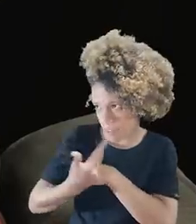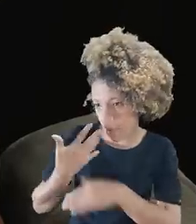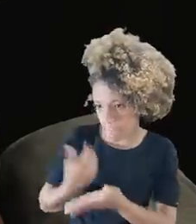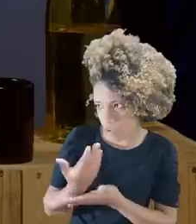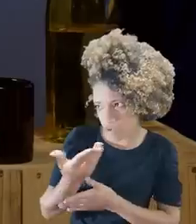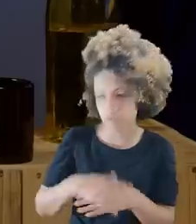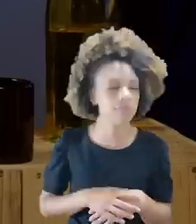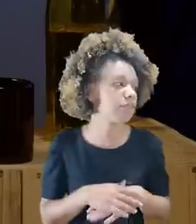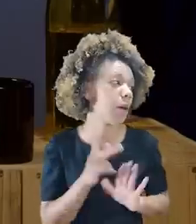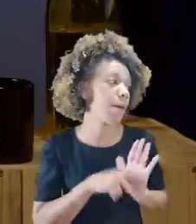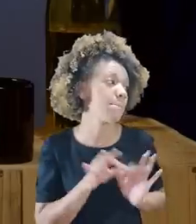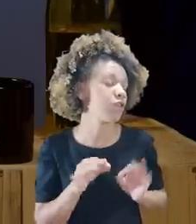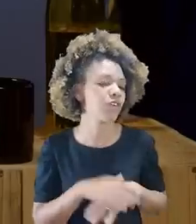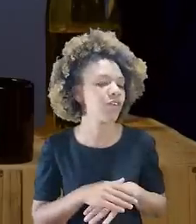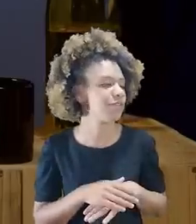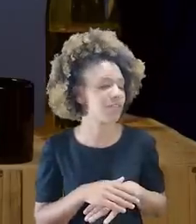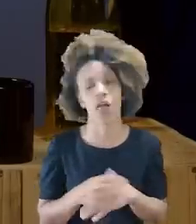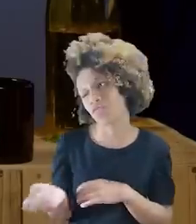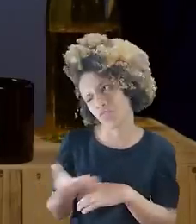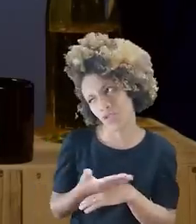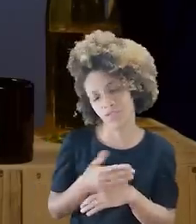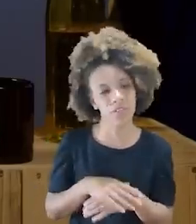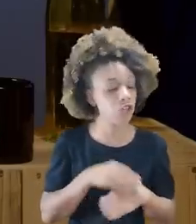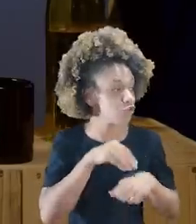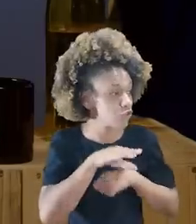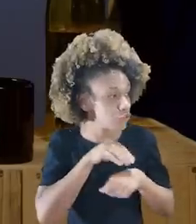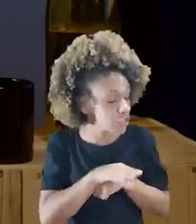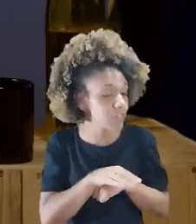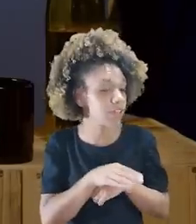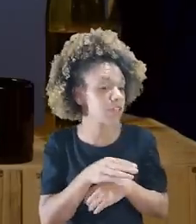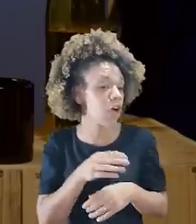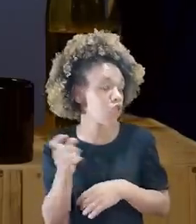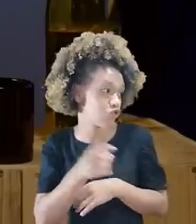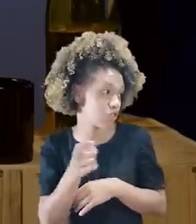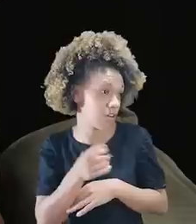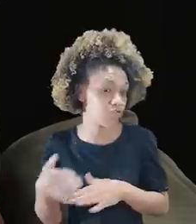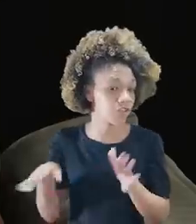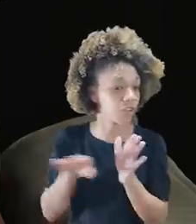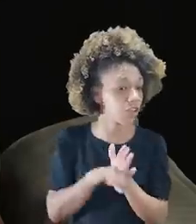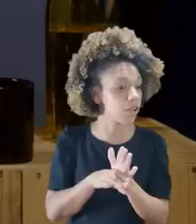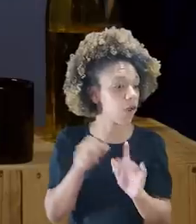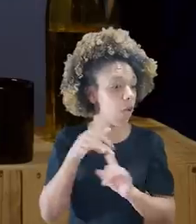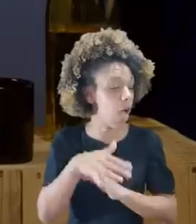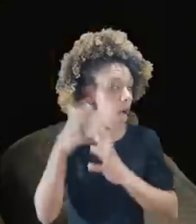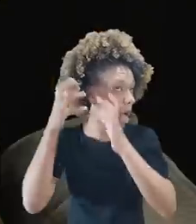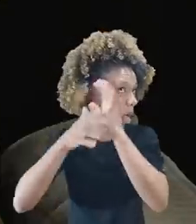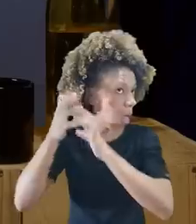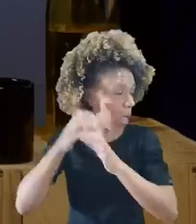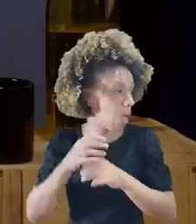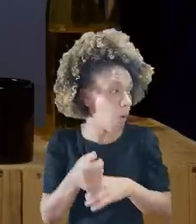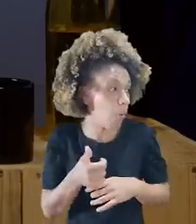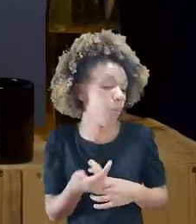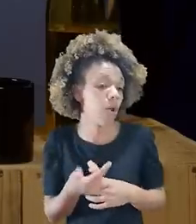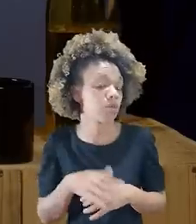espiritual posso te falar que eu nem sei direito como que é isso como funciona se você falar você vai me achar muito muito Zen muito Zen né mas eu não